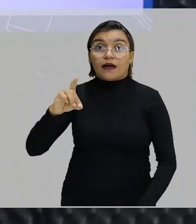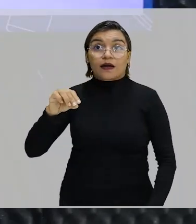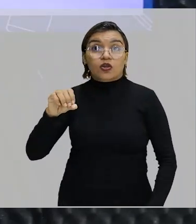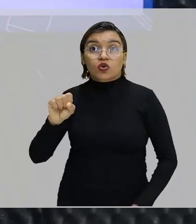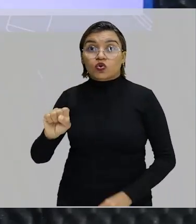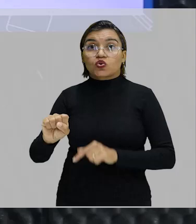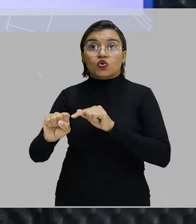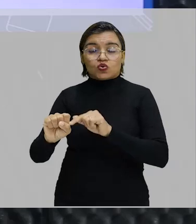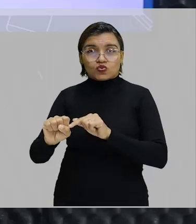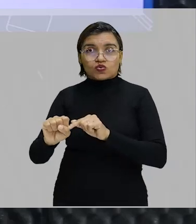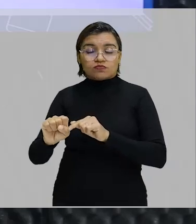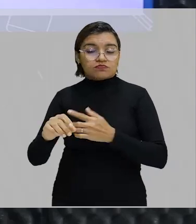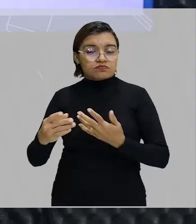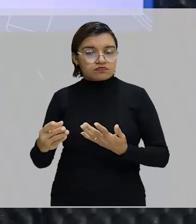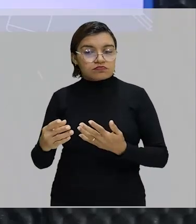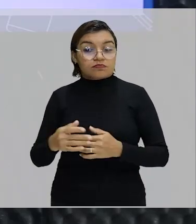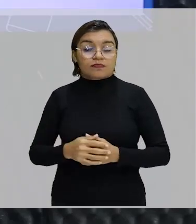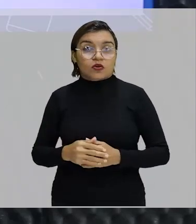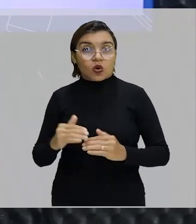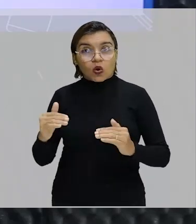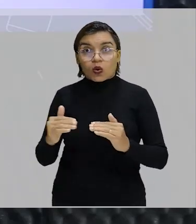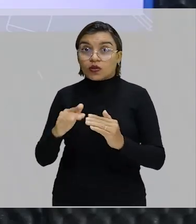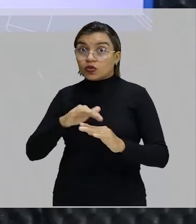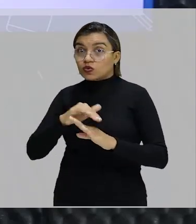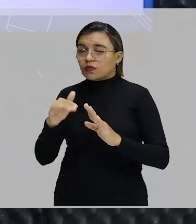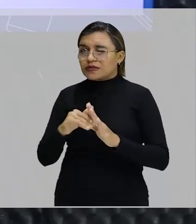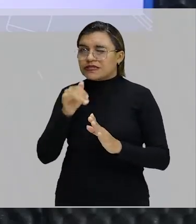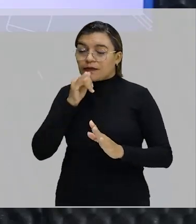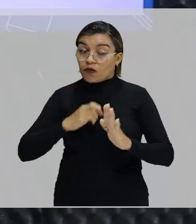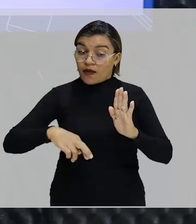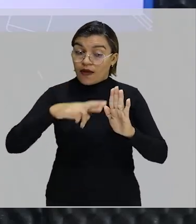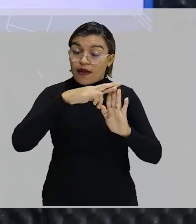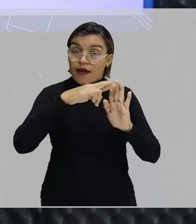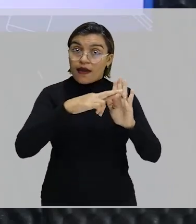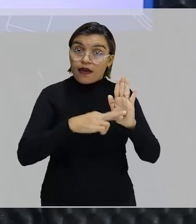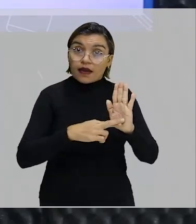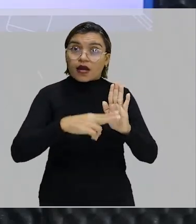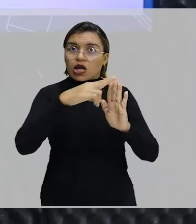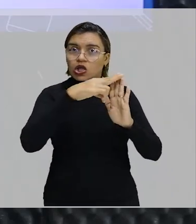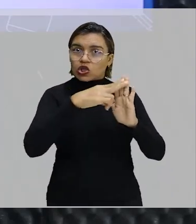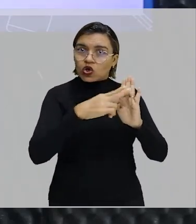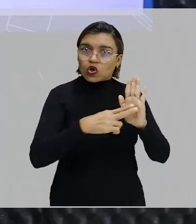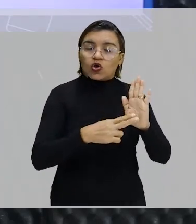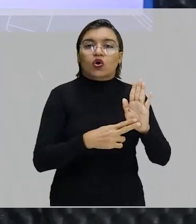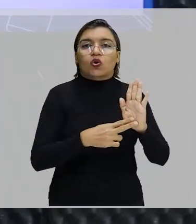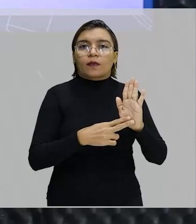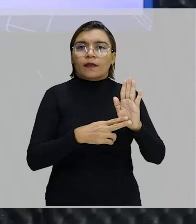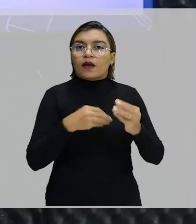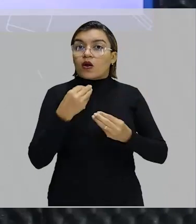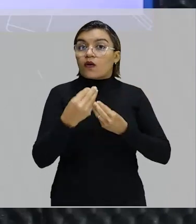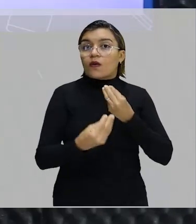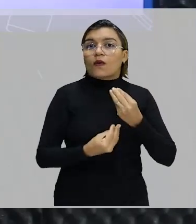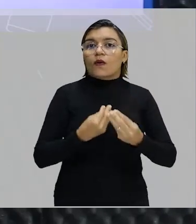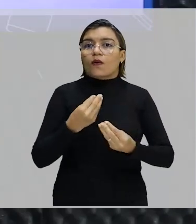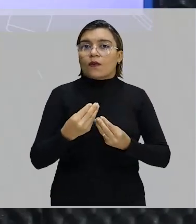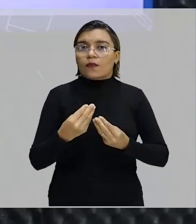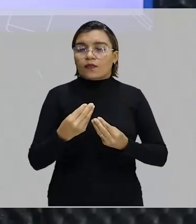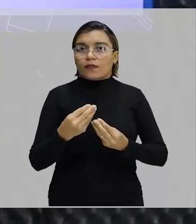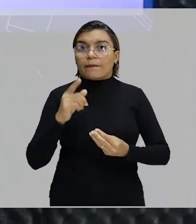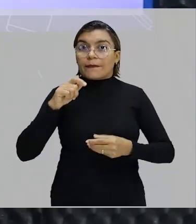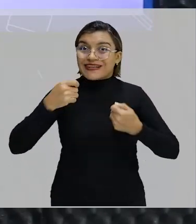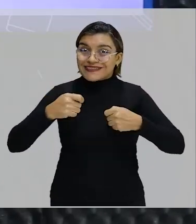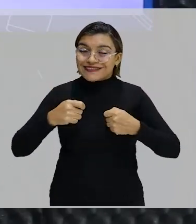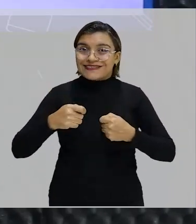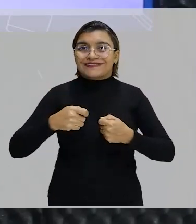falei, quando se trata de regra, quando se trata de norma, eu não tenho outra saída que não seja estudar